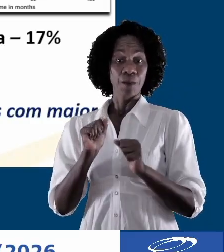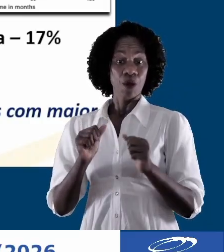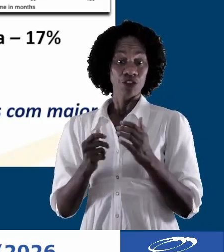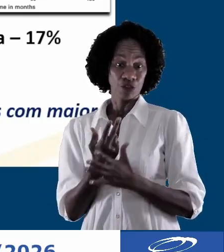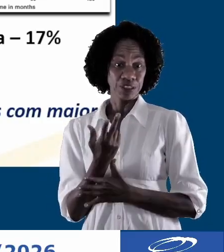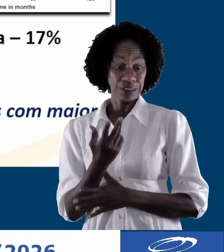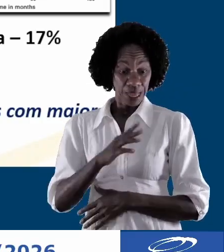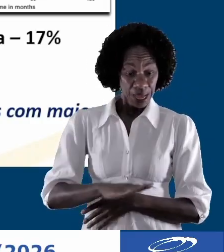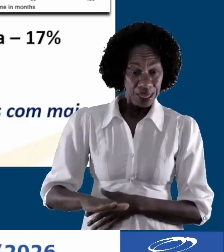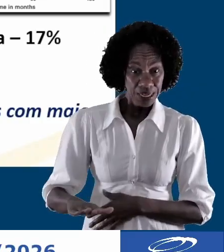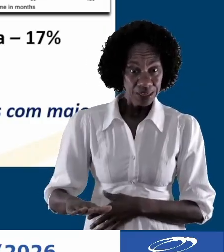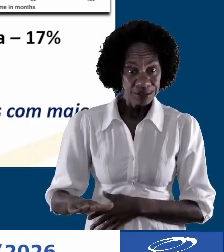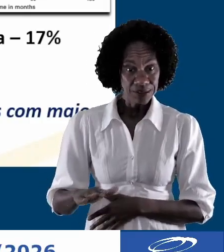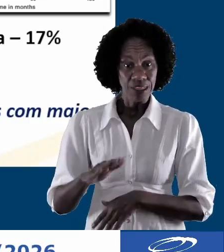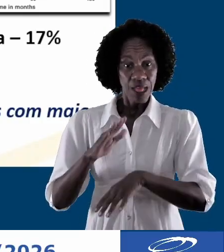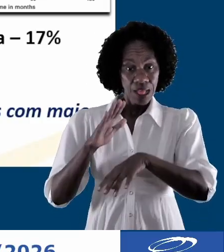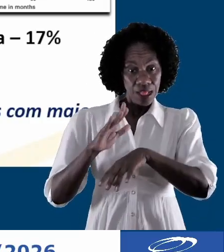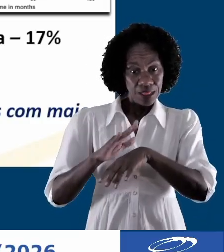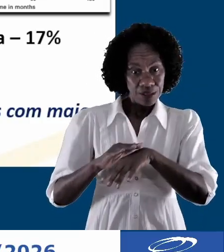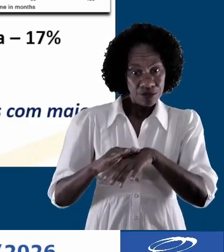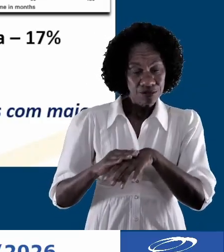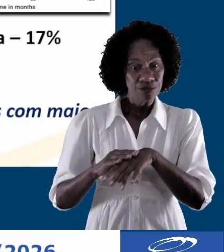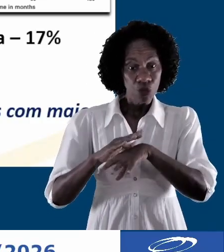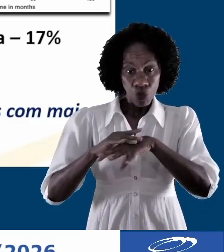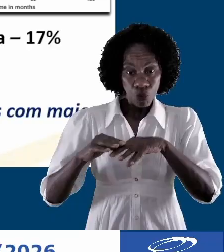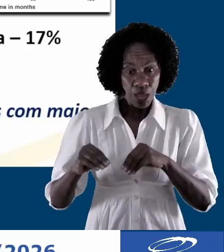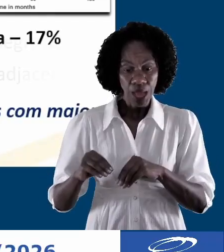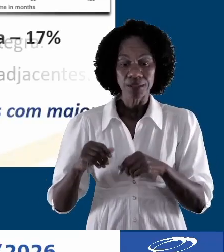tuberculose deve ser acompanhada a longo prazo.